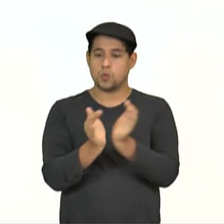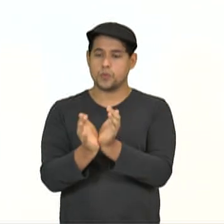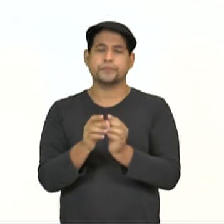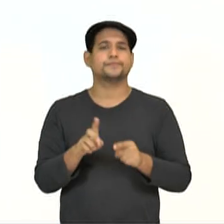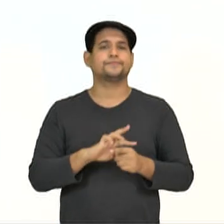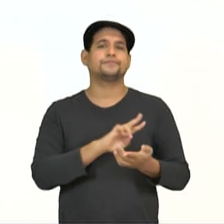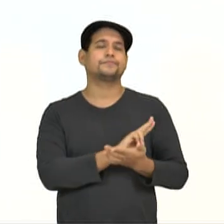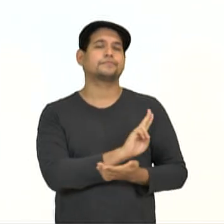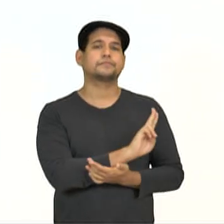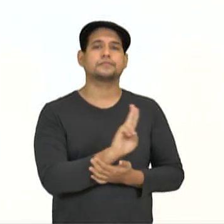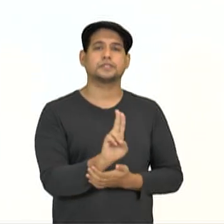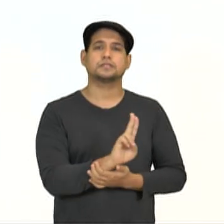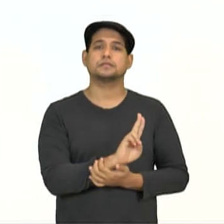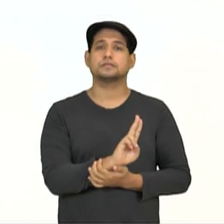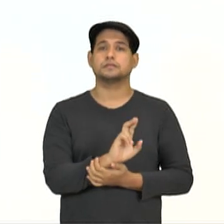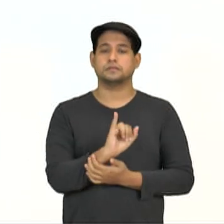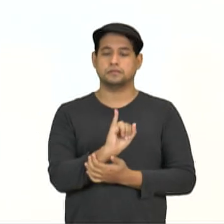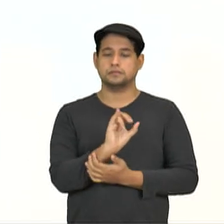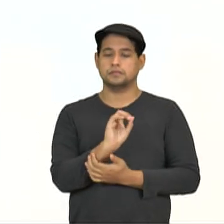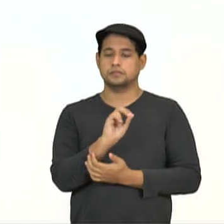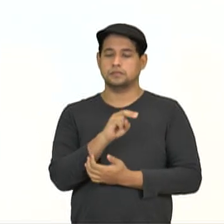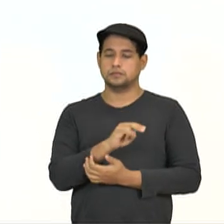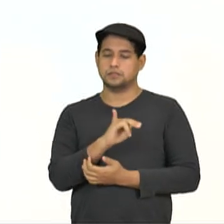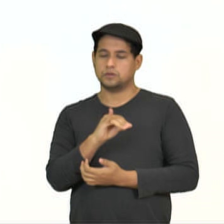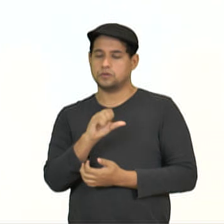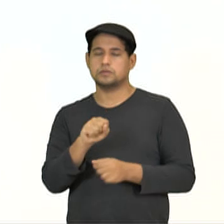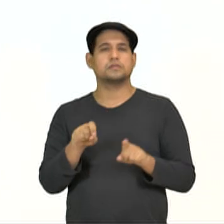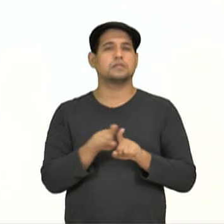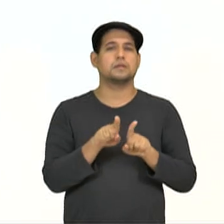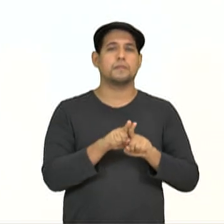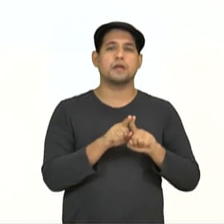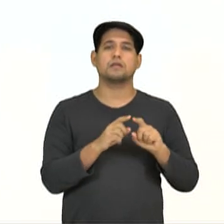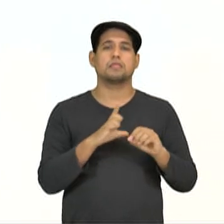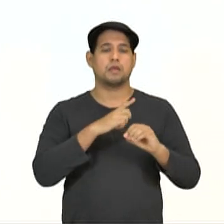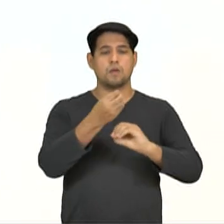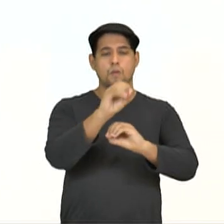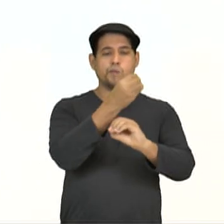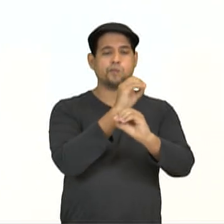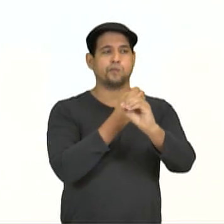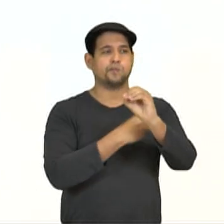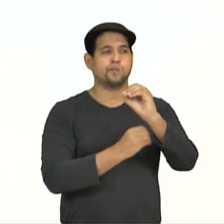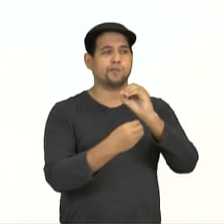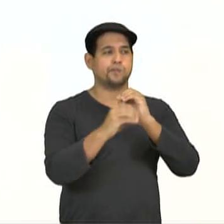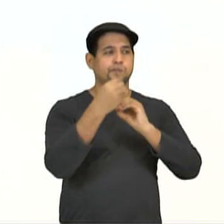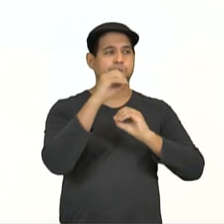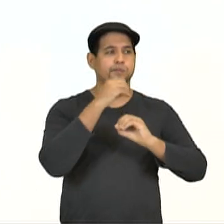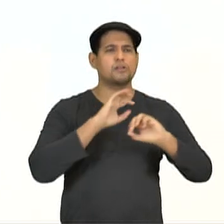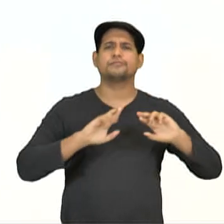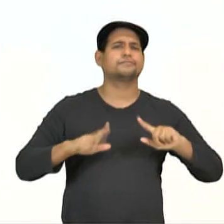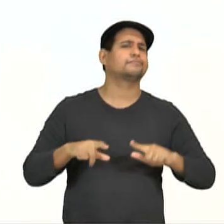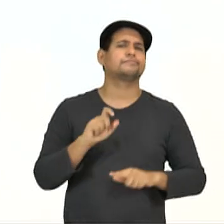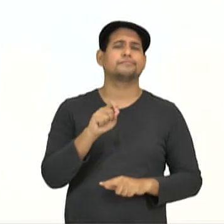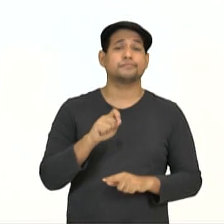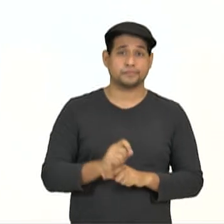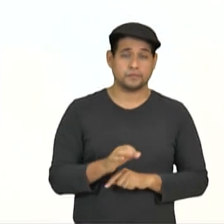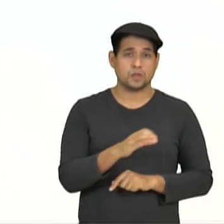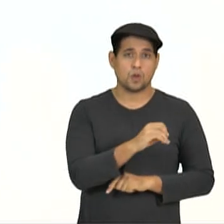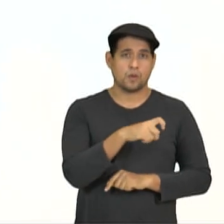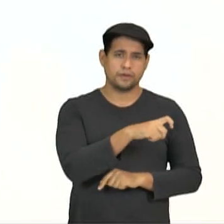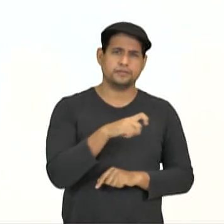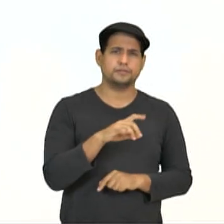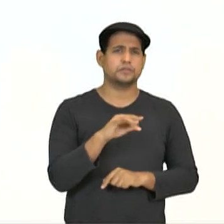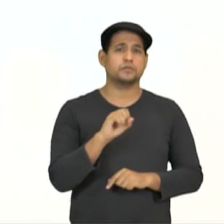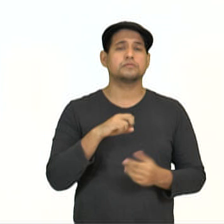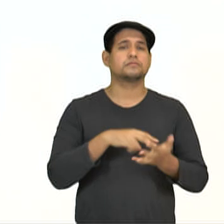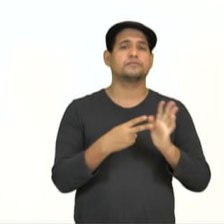os que são chamados de iônicos e os que são moleculares. Qual é a diferença? Olha só, os óxidos que